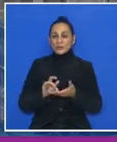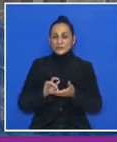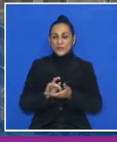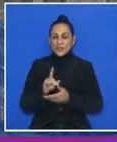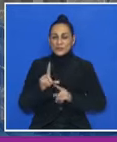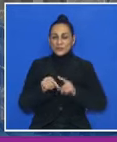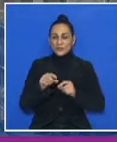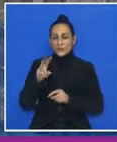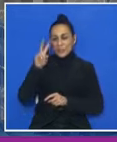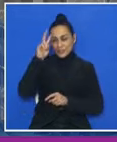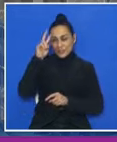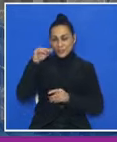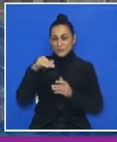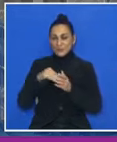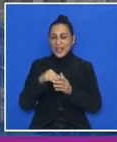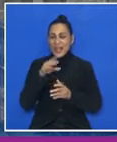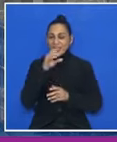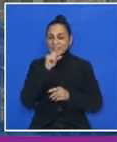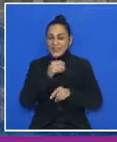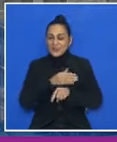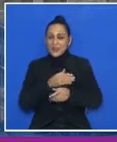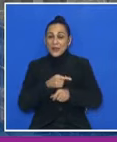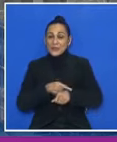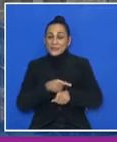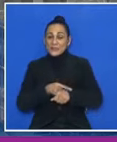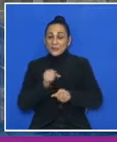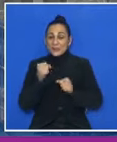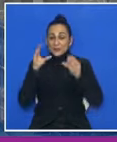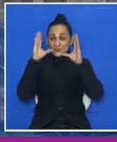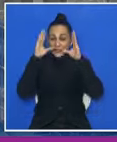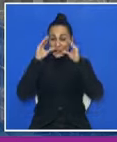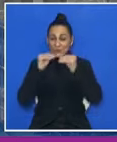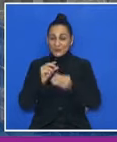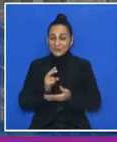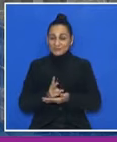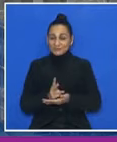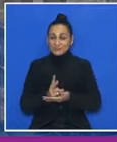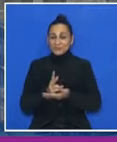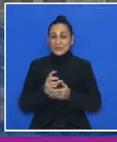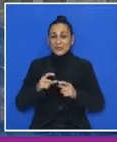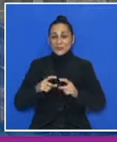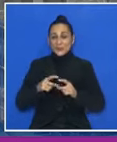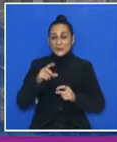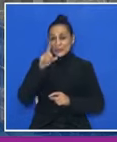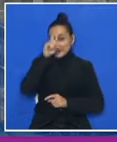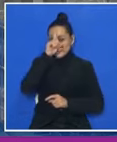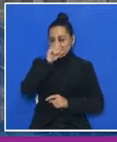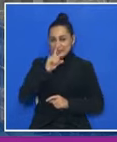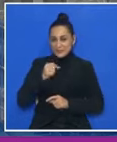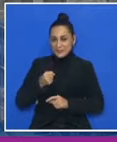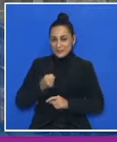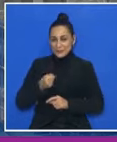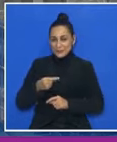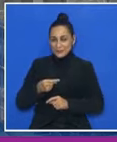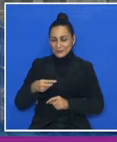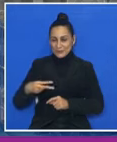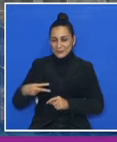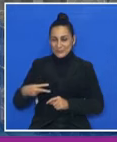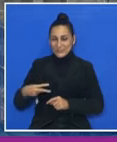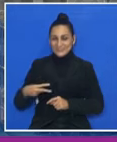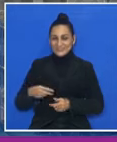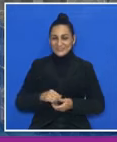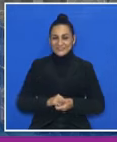Fácil com sorteios de segunda a sábado, sempre a partir das 8 da noite. Bola amarela, número 12. Amarela,